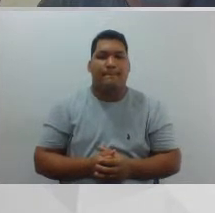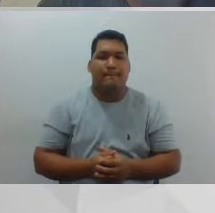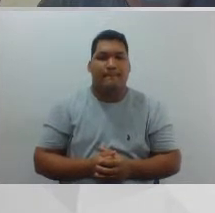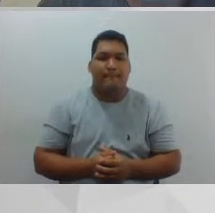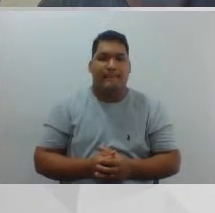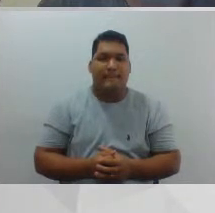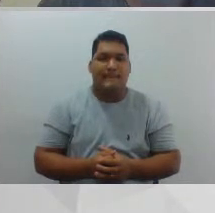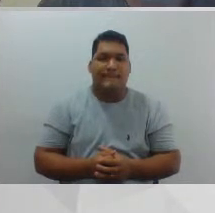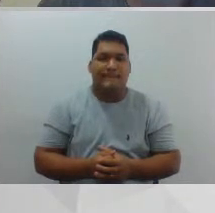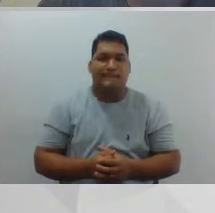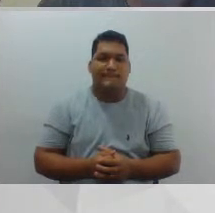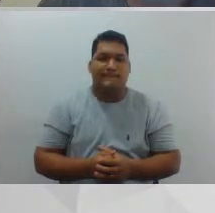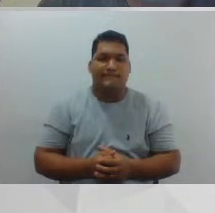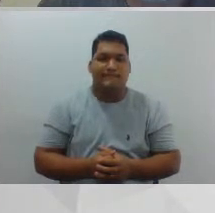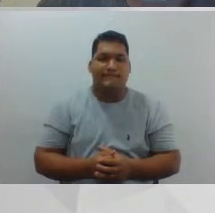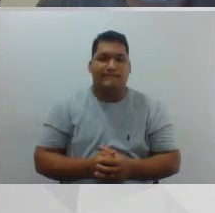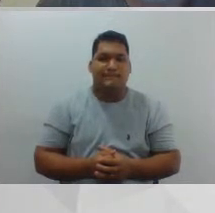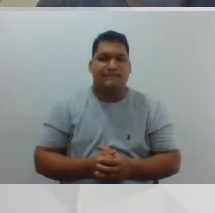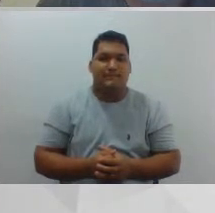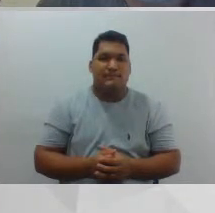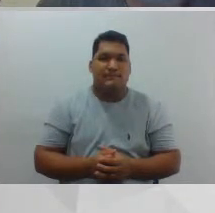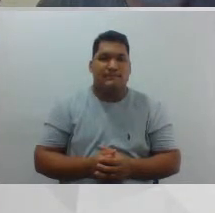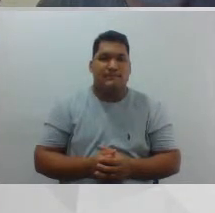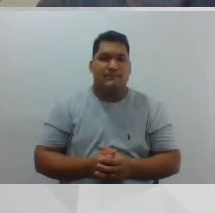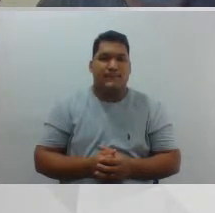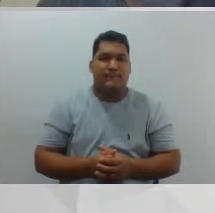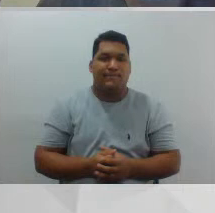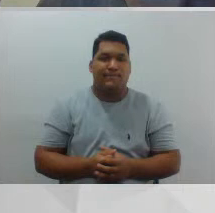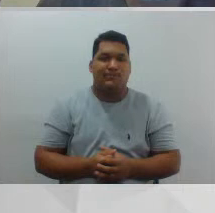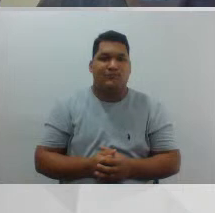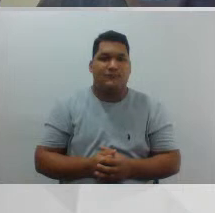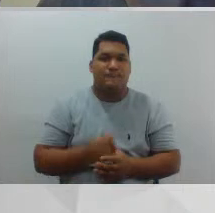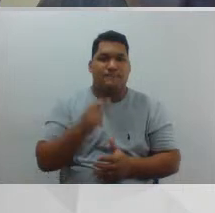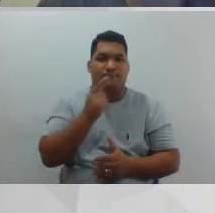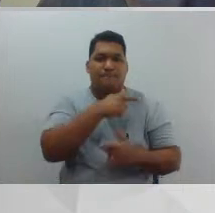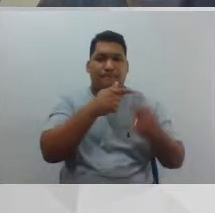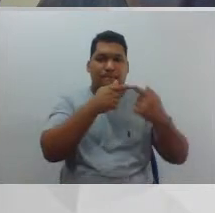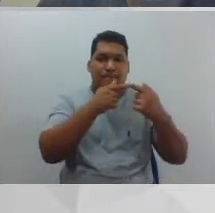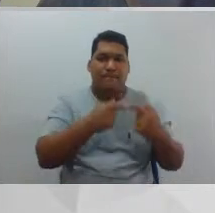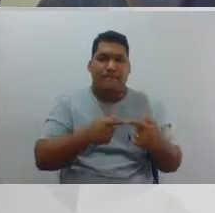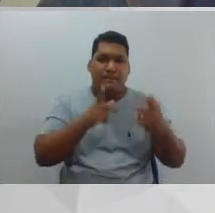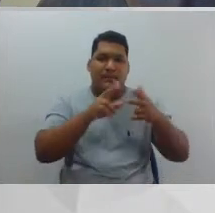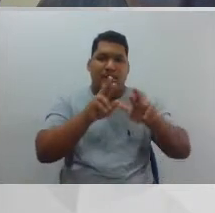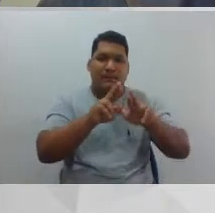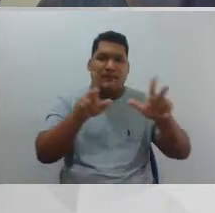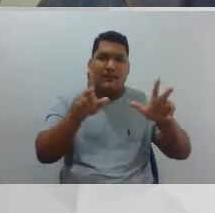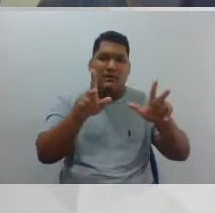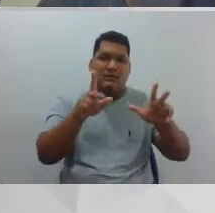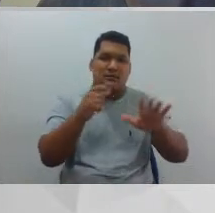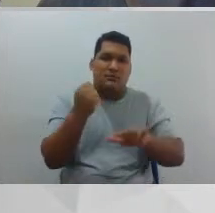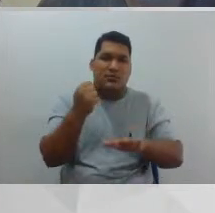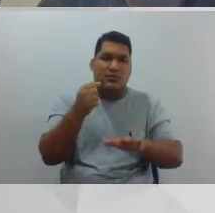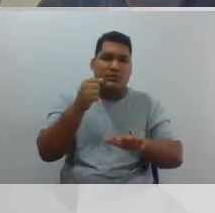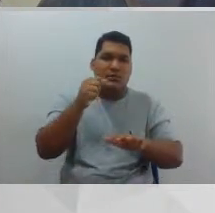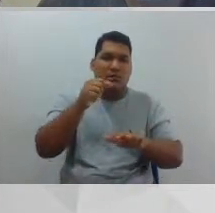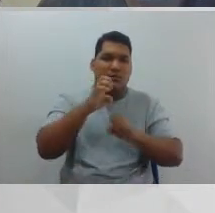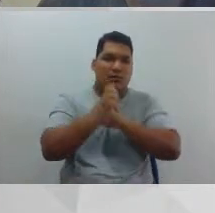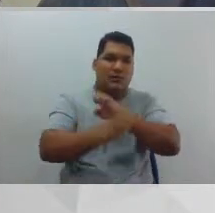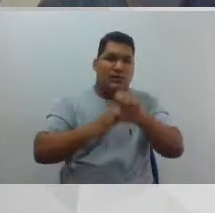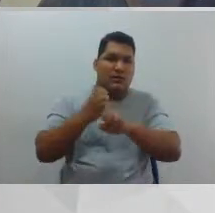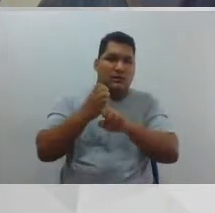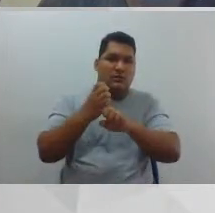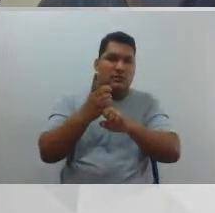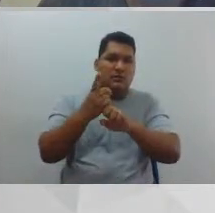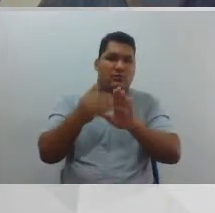existe uma mudança na diferença de potencial elétrico entre a parte interna da célula e a parte externa.